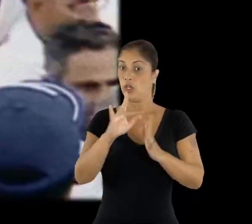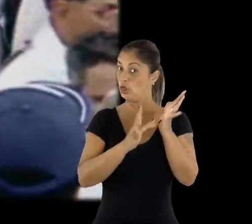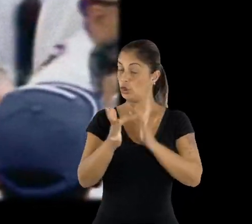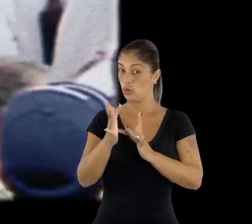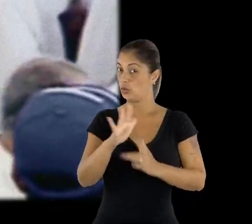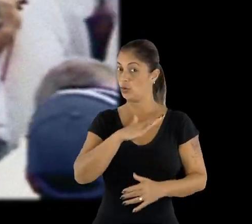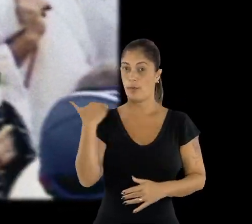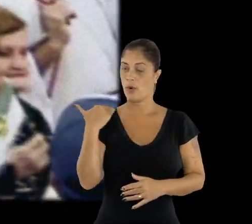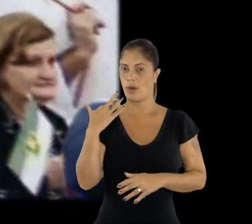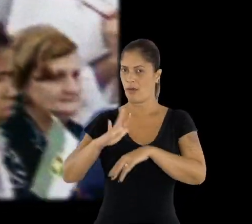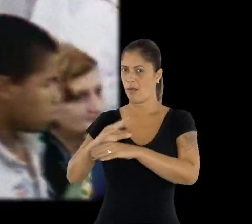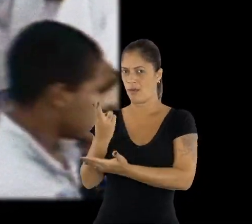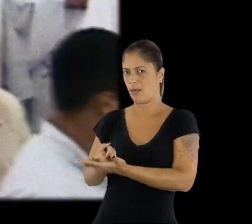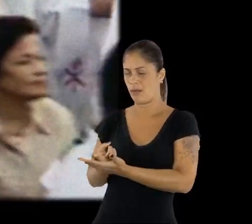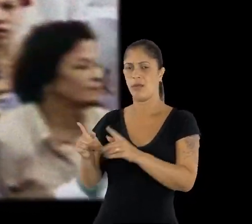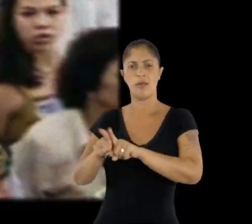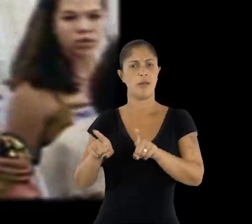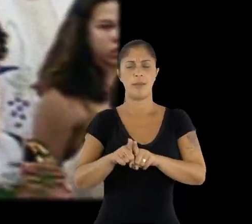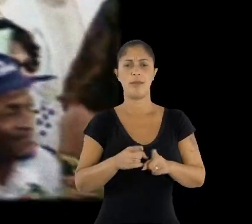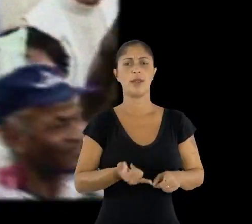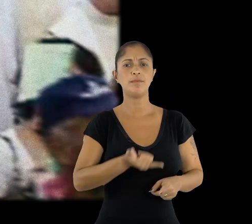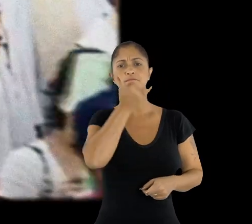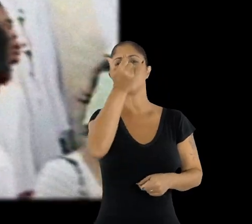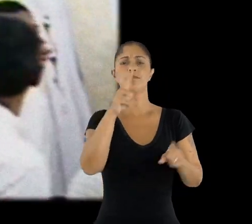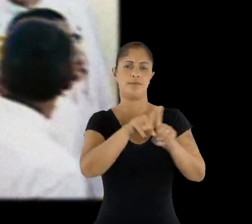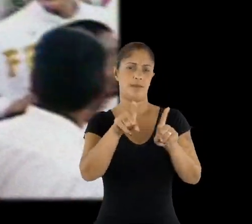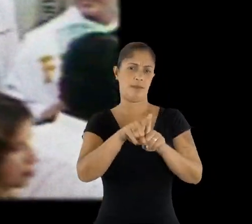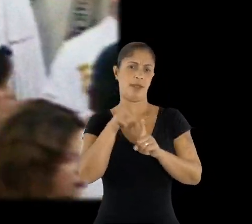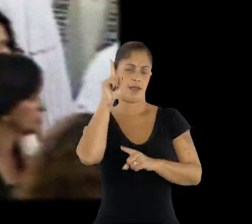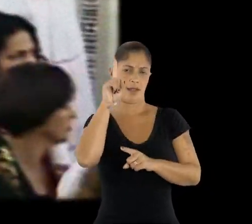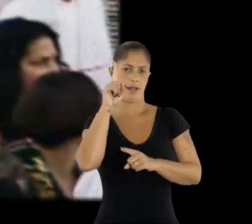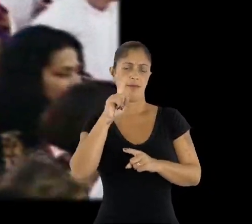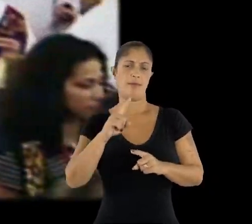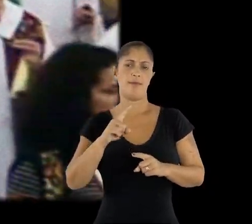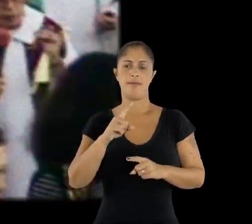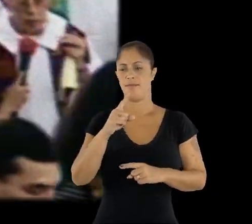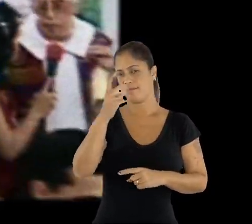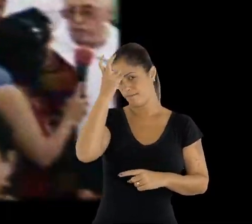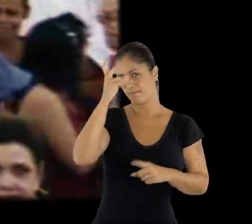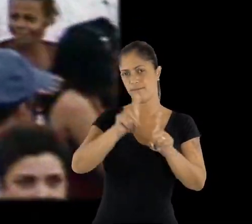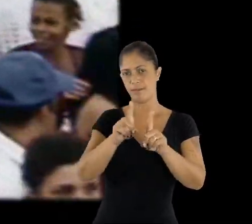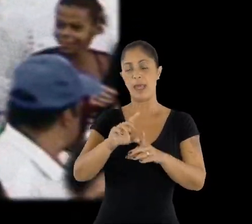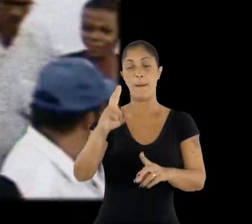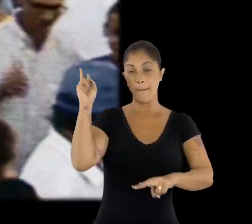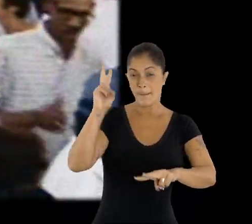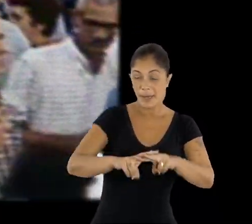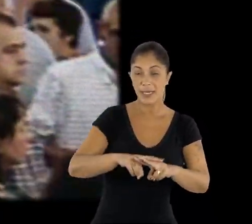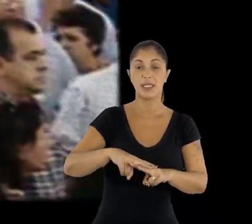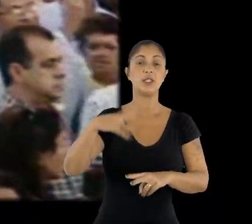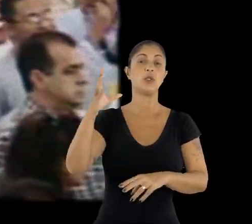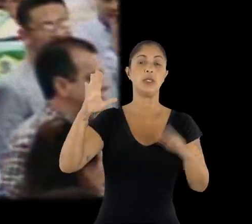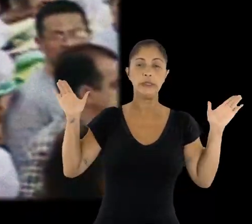morreu nem de hepatite na cama, nem de desastre de camelo numa esquina de Jerusalém. Foi preso, torturado e